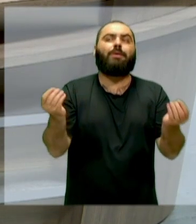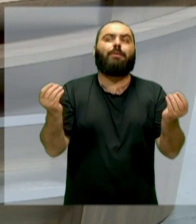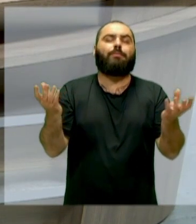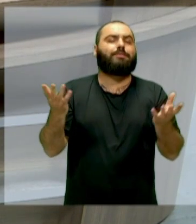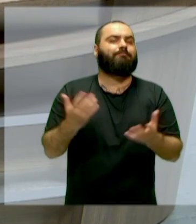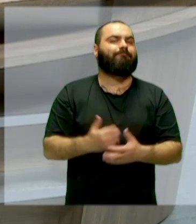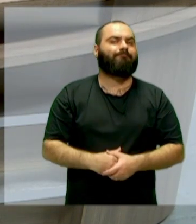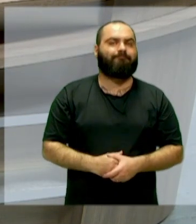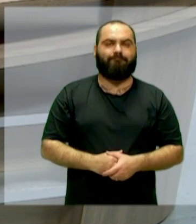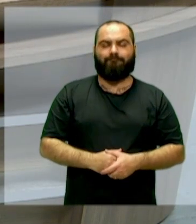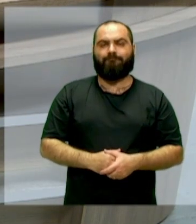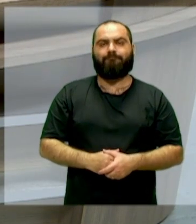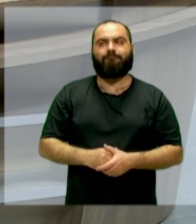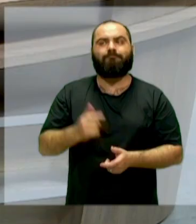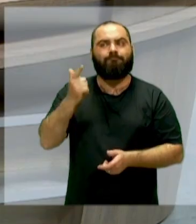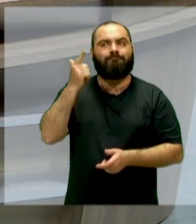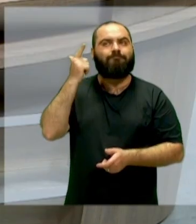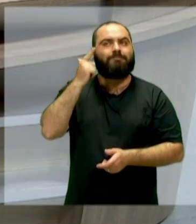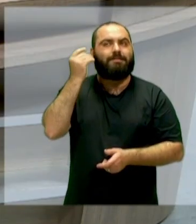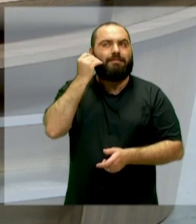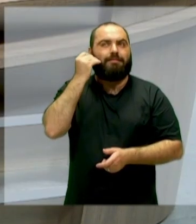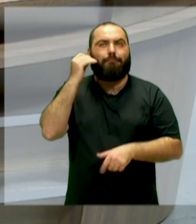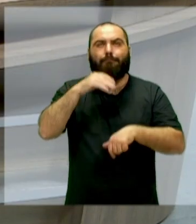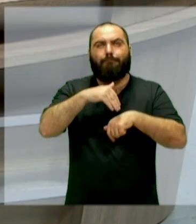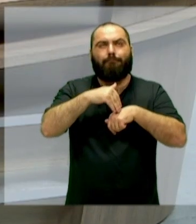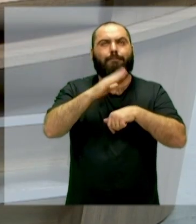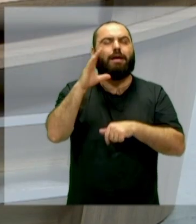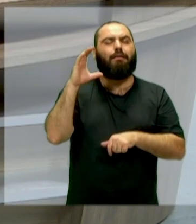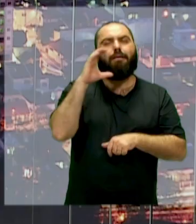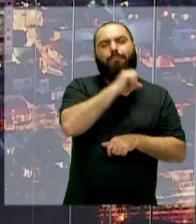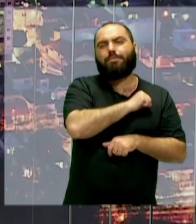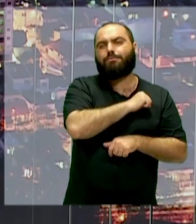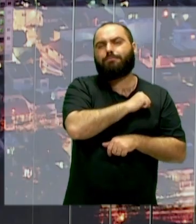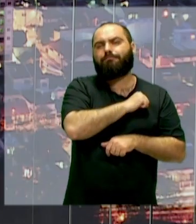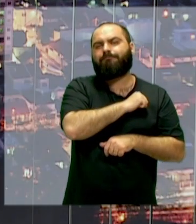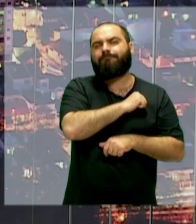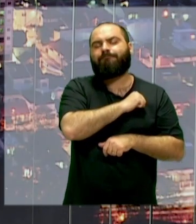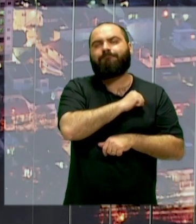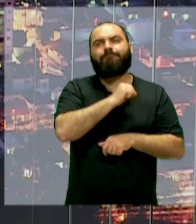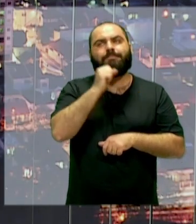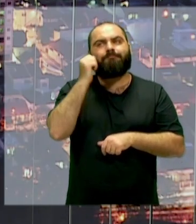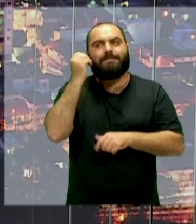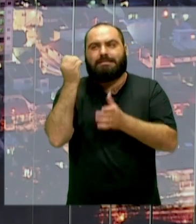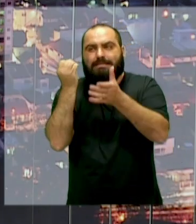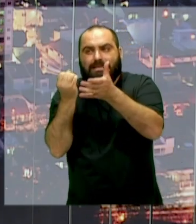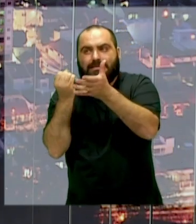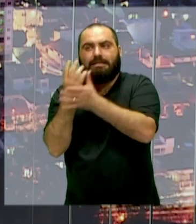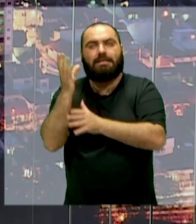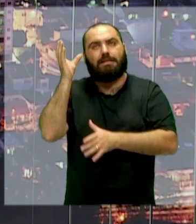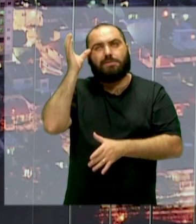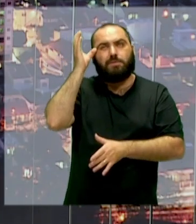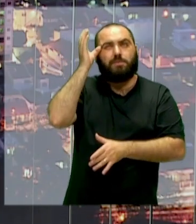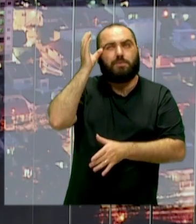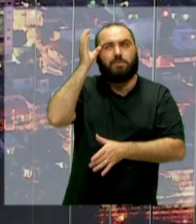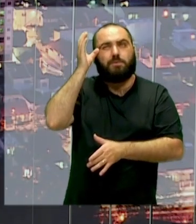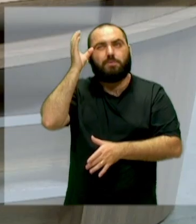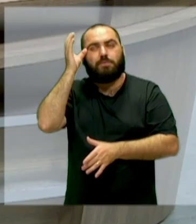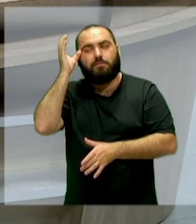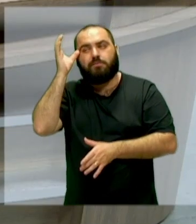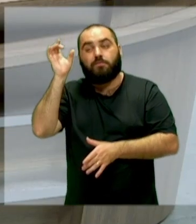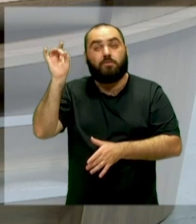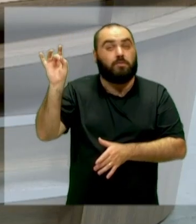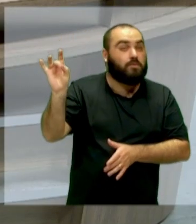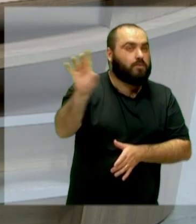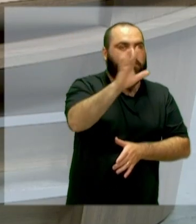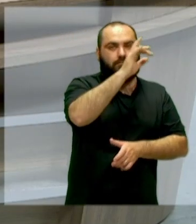incrementada mais Nessas questões de realmente criar uma consciência em todas as pessoas todos os habitantes